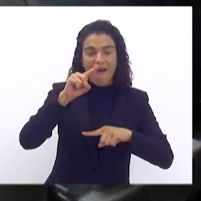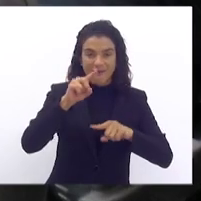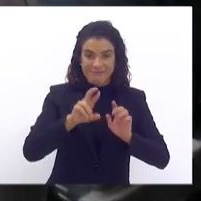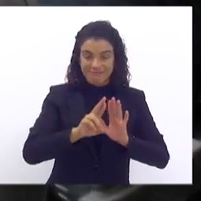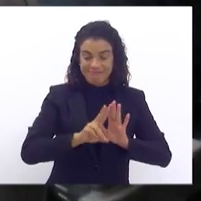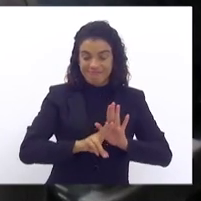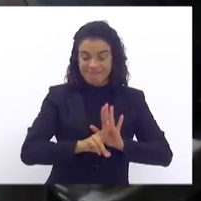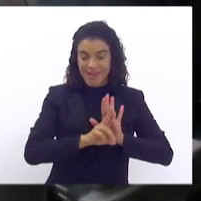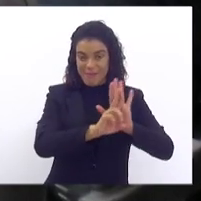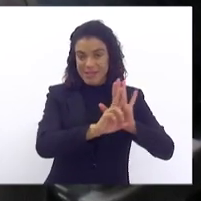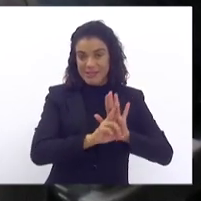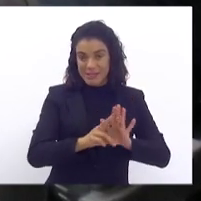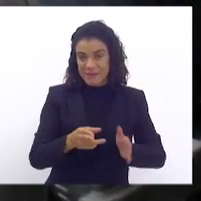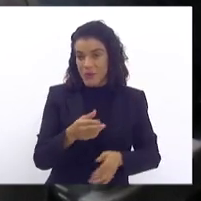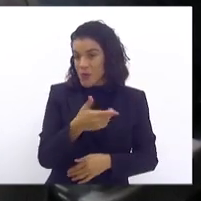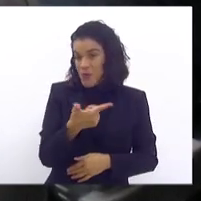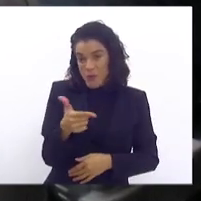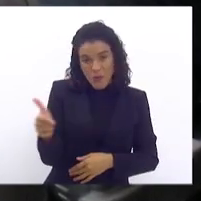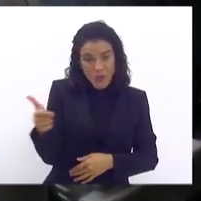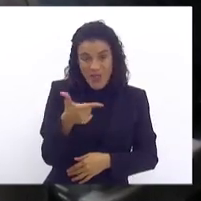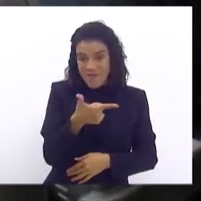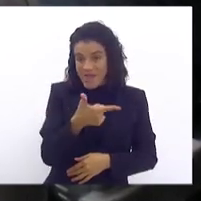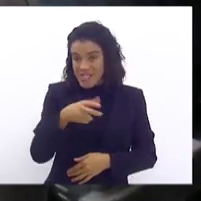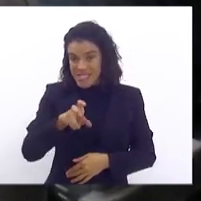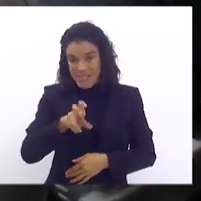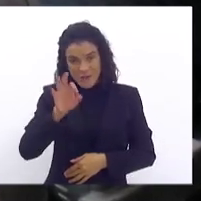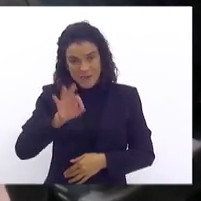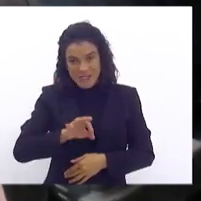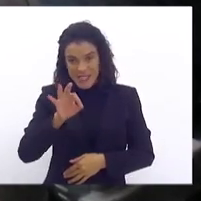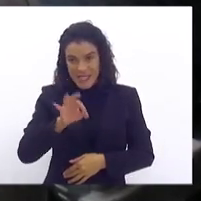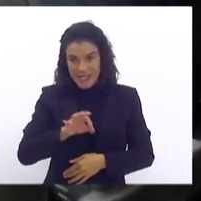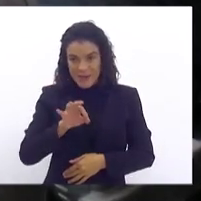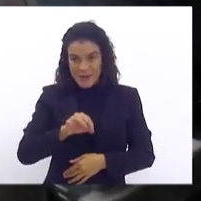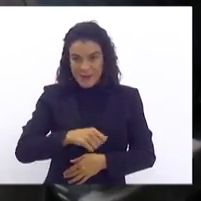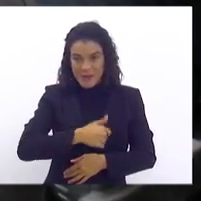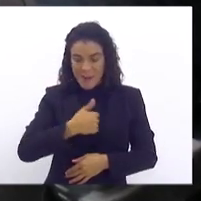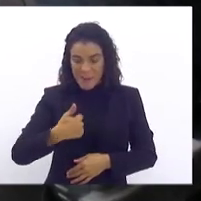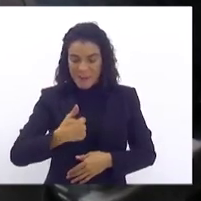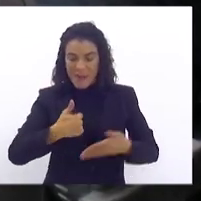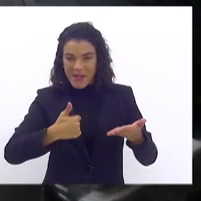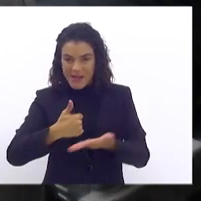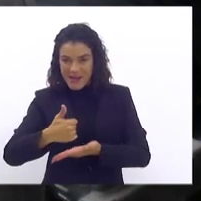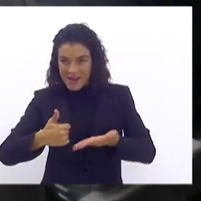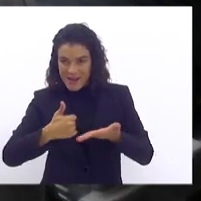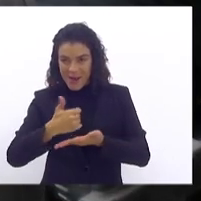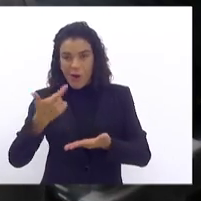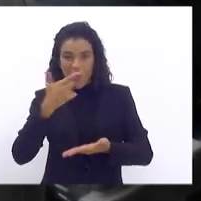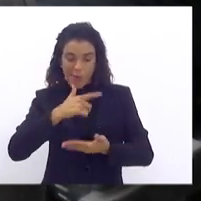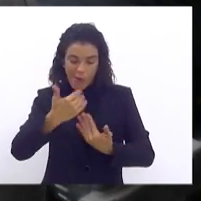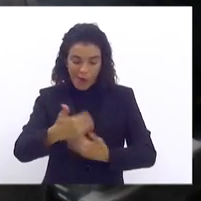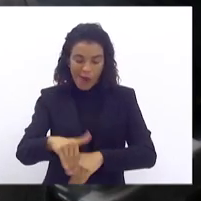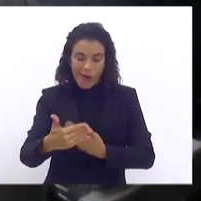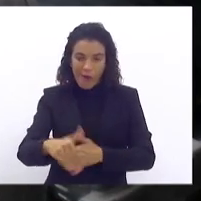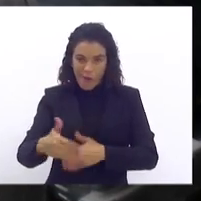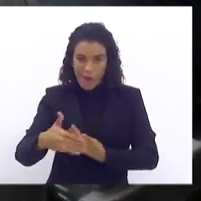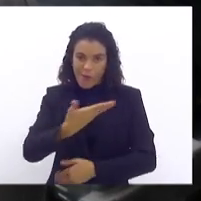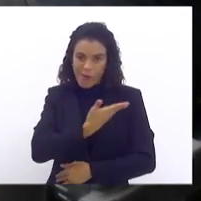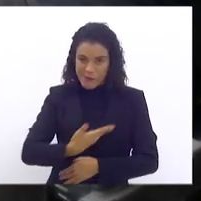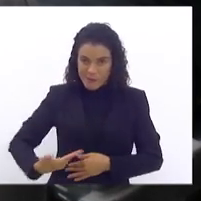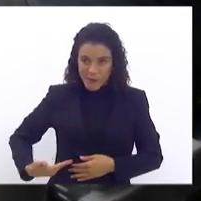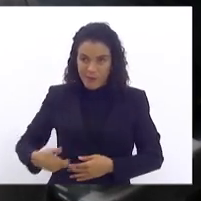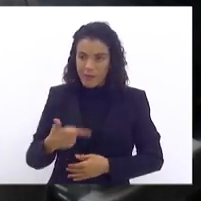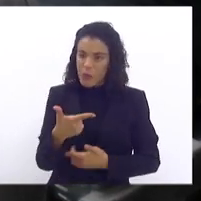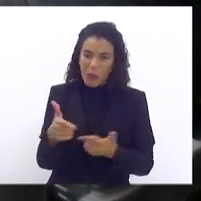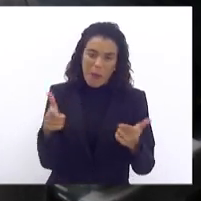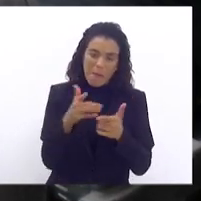torno de 25%, não chega isso no Brasil todo. Ou seja, na primeira instância as mulheres ingressam por concurso público, portanto não há